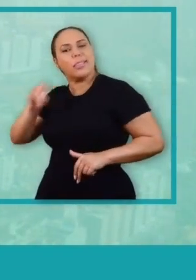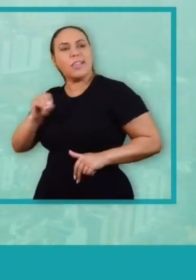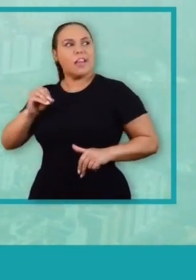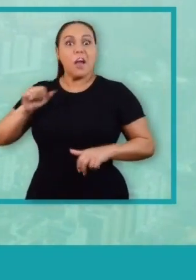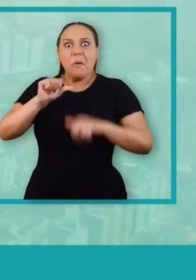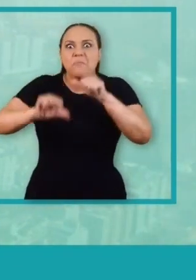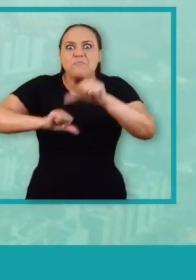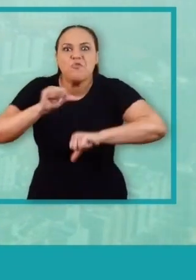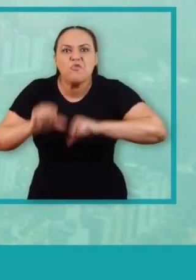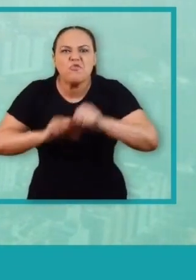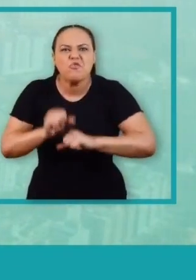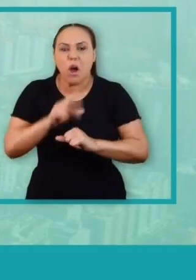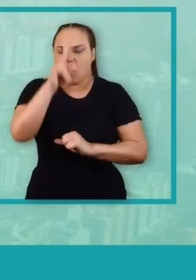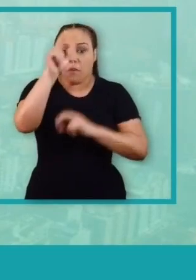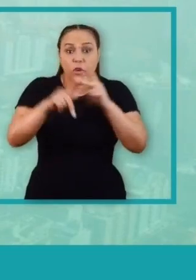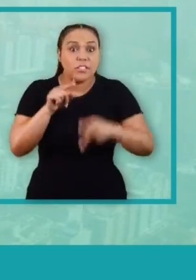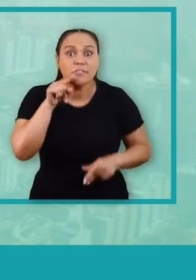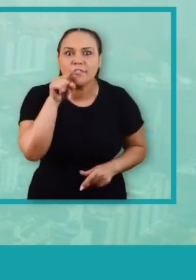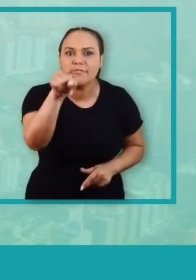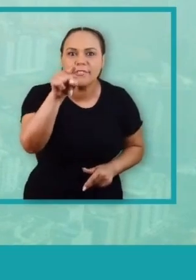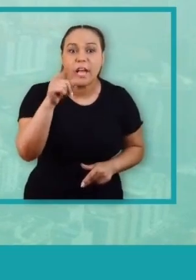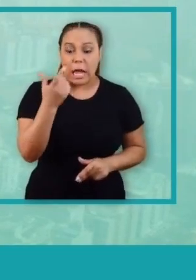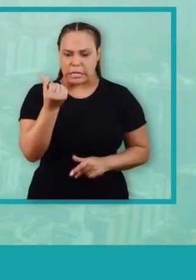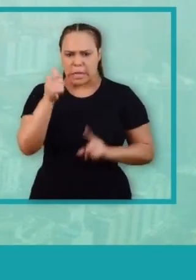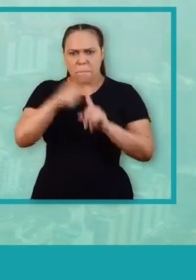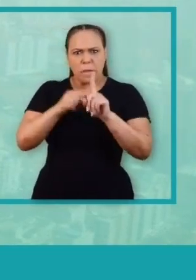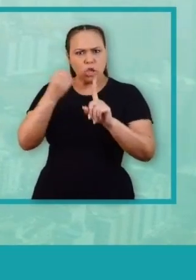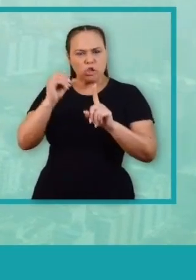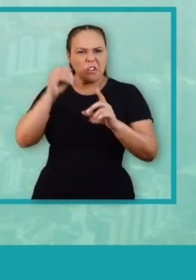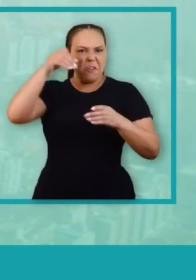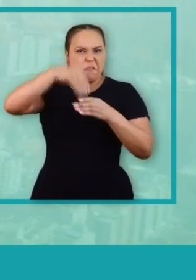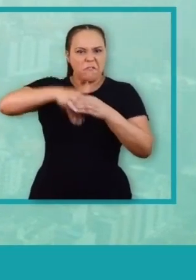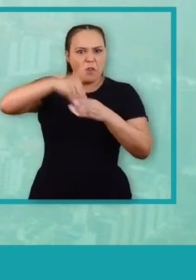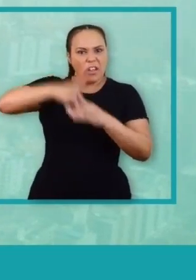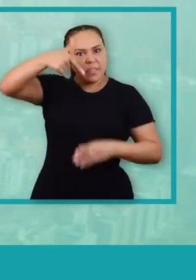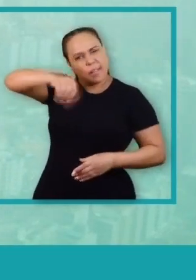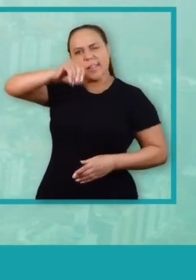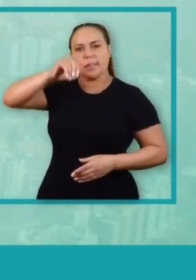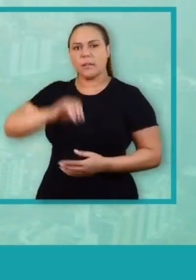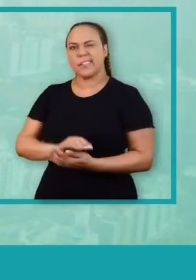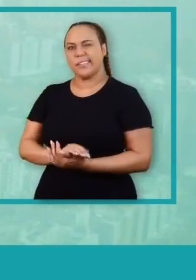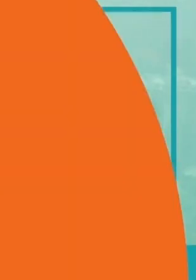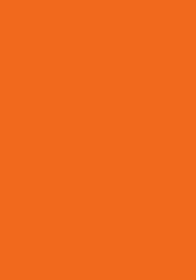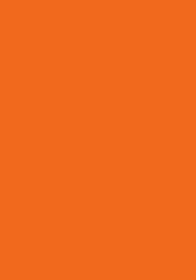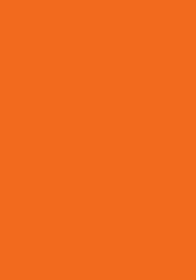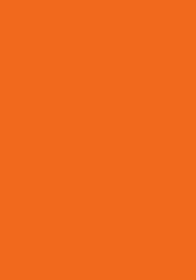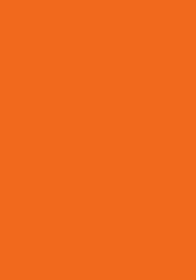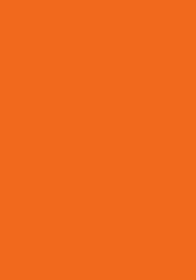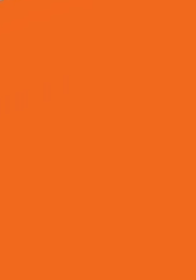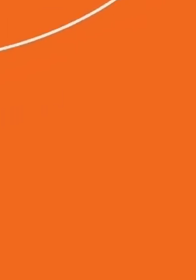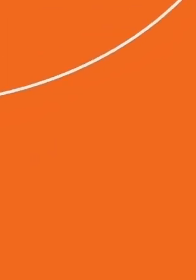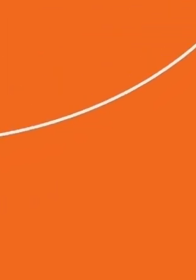a renovação com a força do povo. No dia 6 de outubro, vote 70.